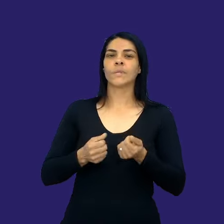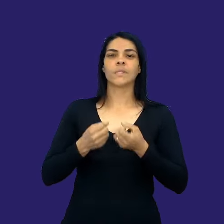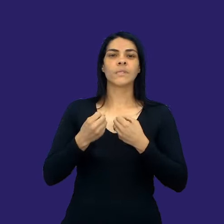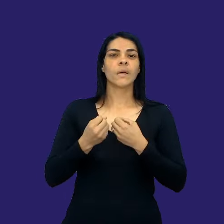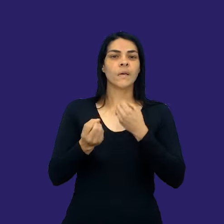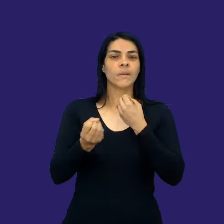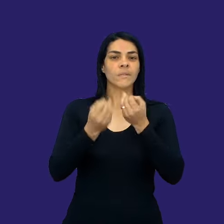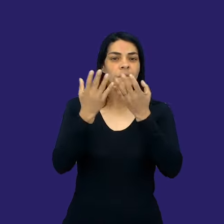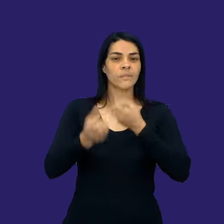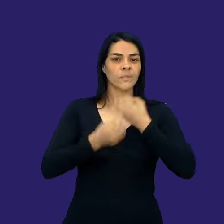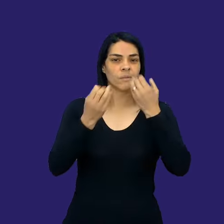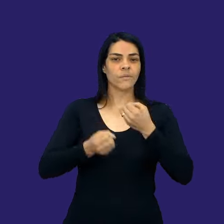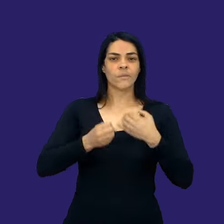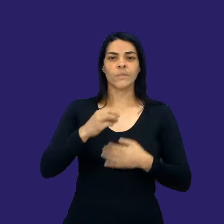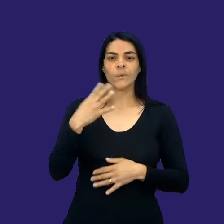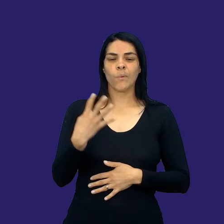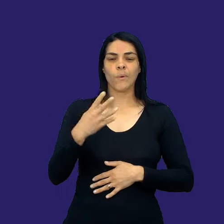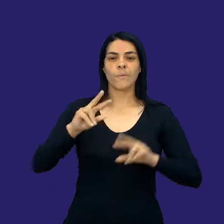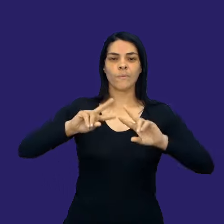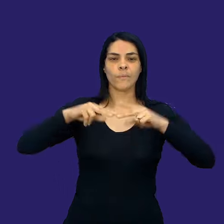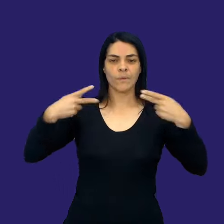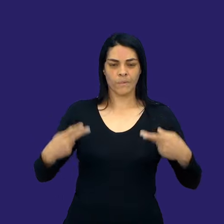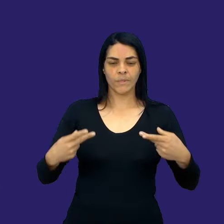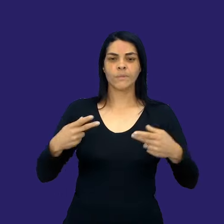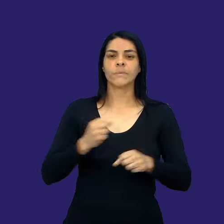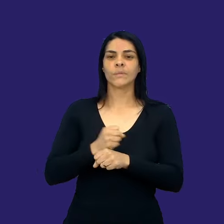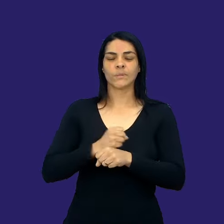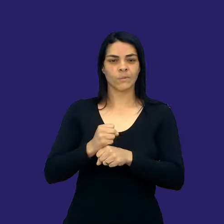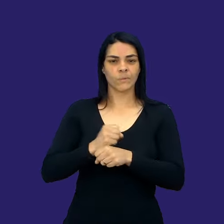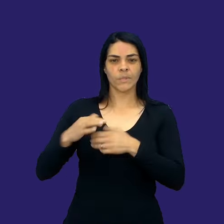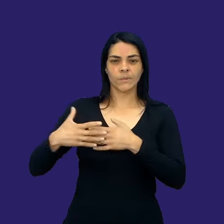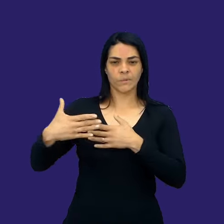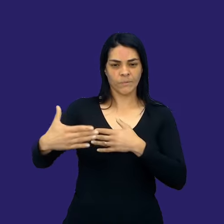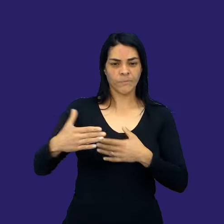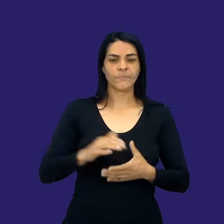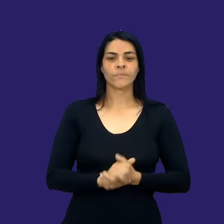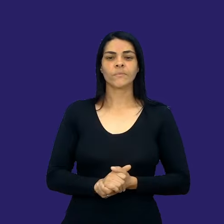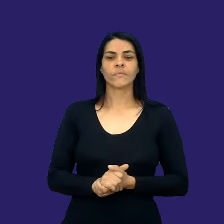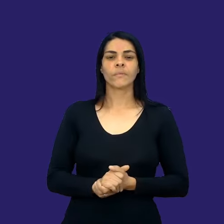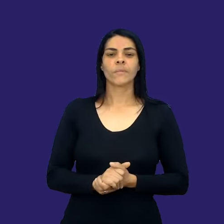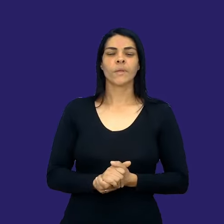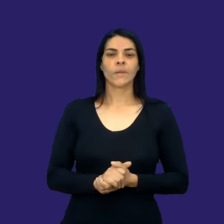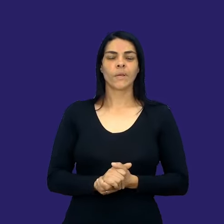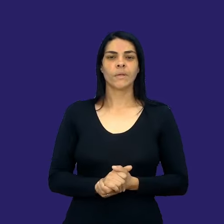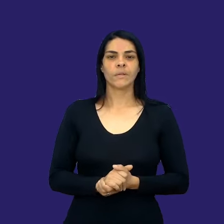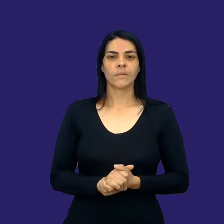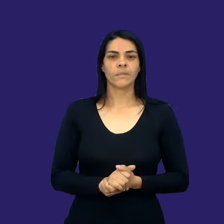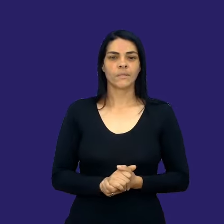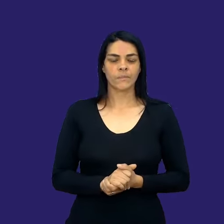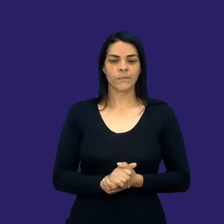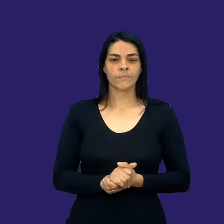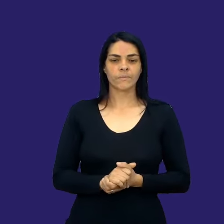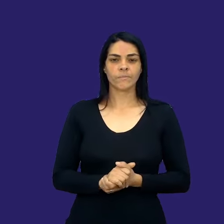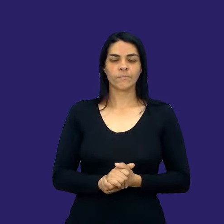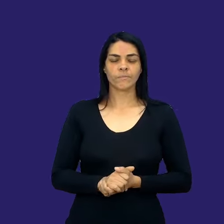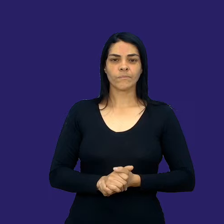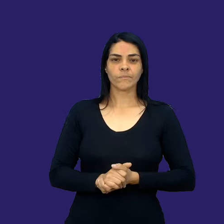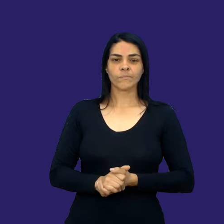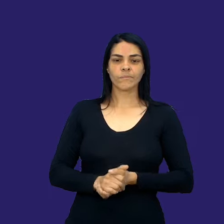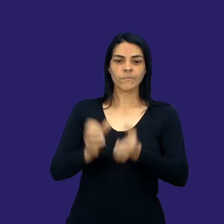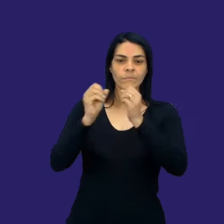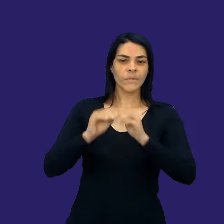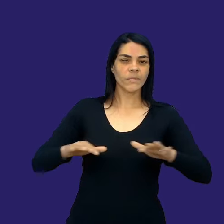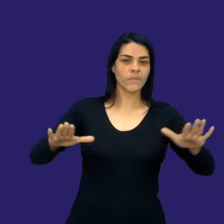quarto bimestre de 2022, do ano letivo, né, deste ano letivo, têm a intenção de explorar de